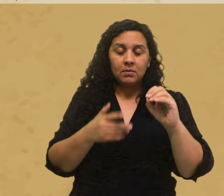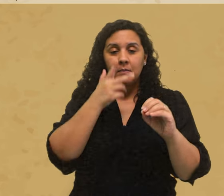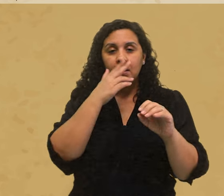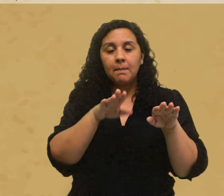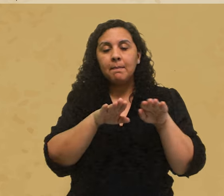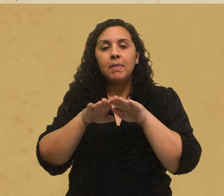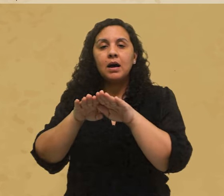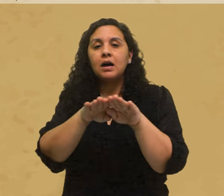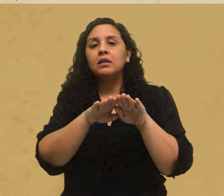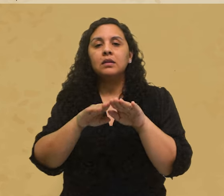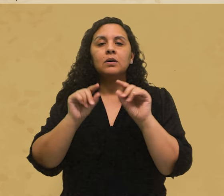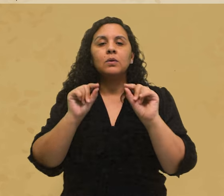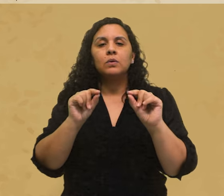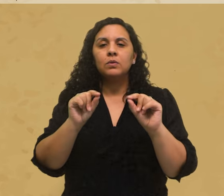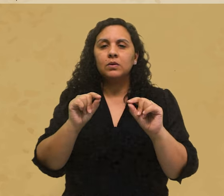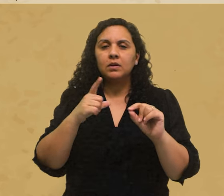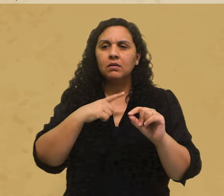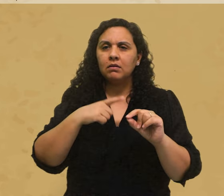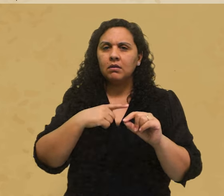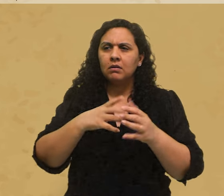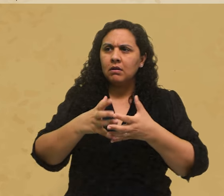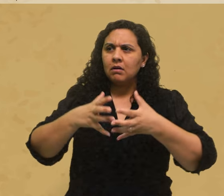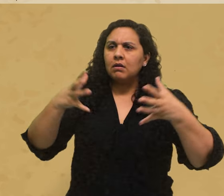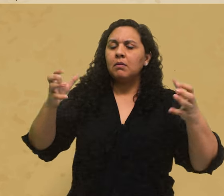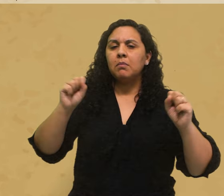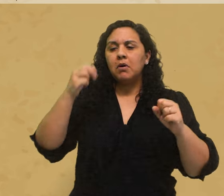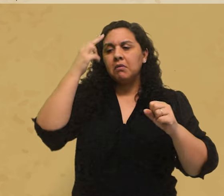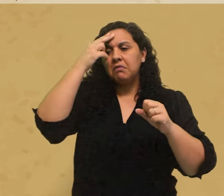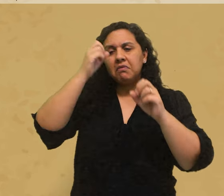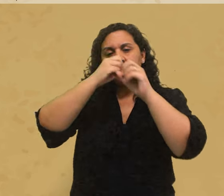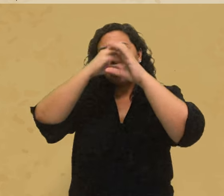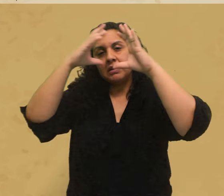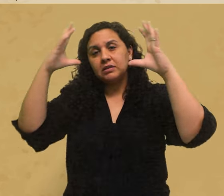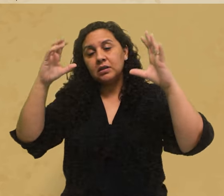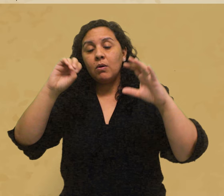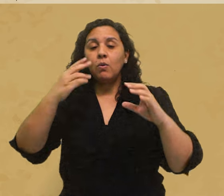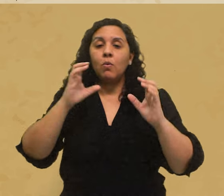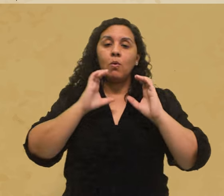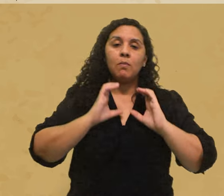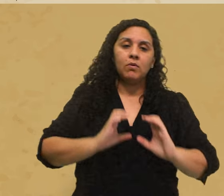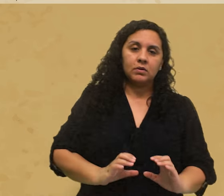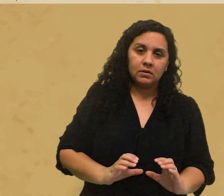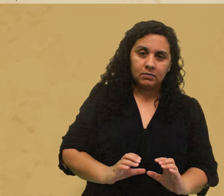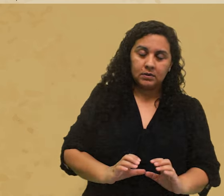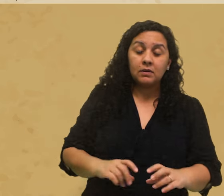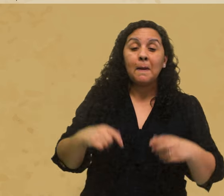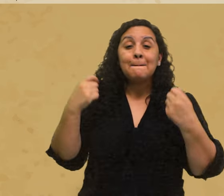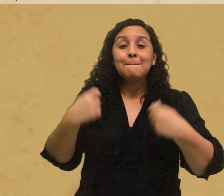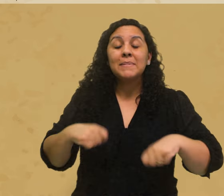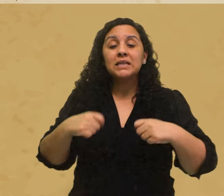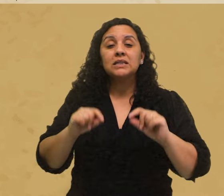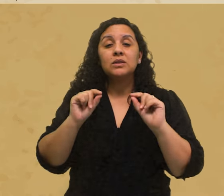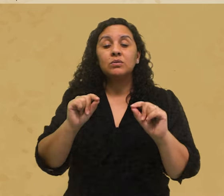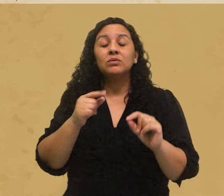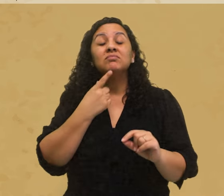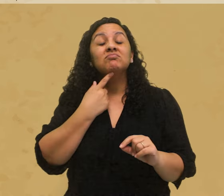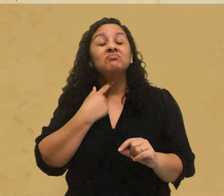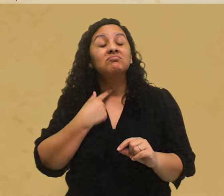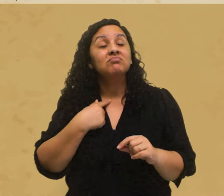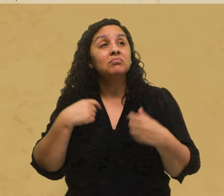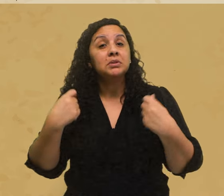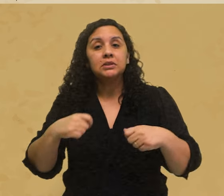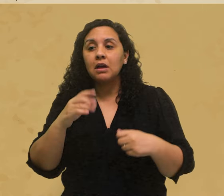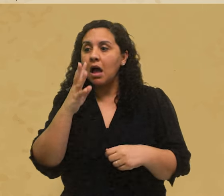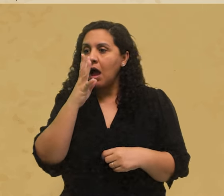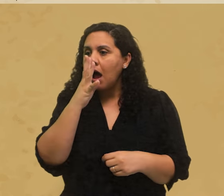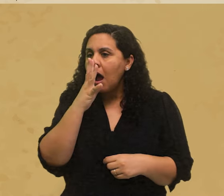padrão difuso de grandiosidade, pode ser em fantasia ou em comportamento, uma necessidade